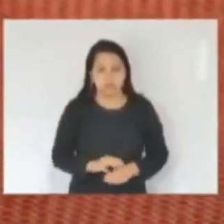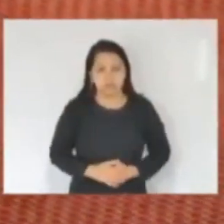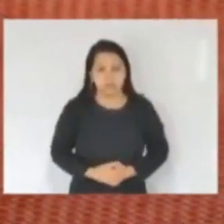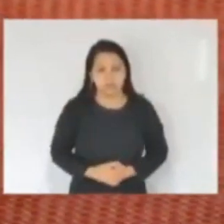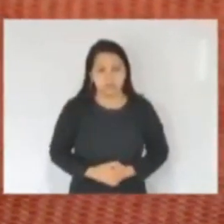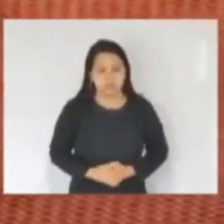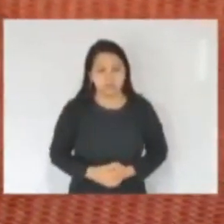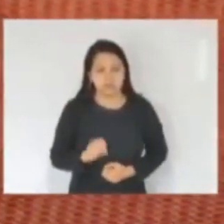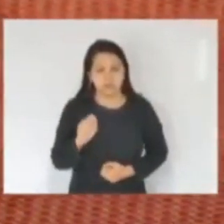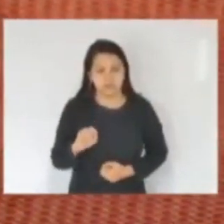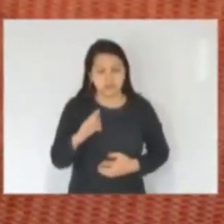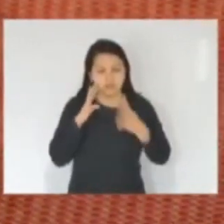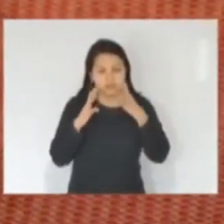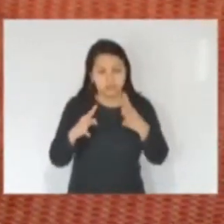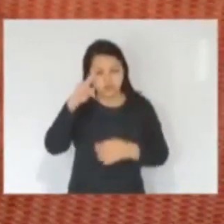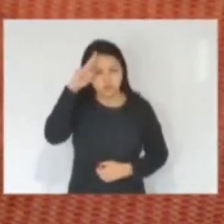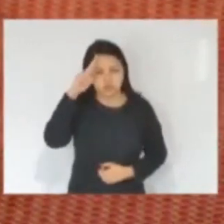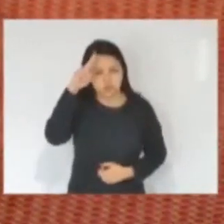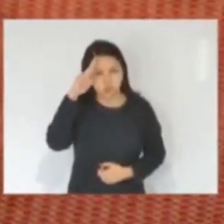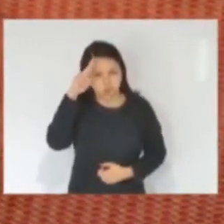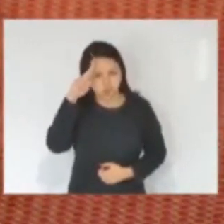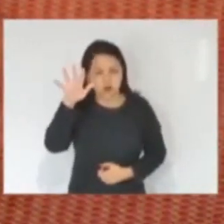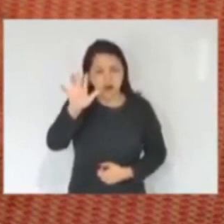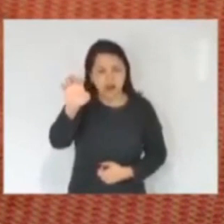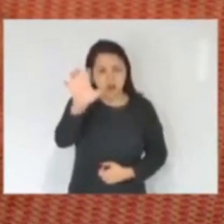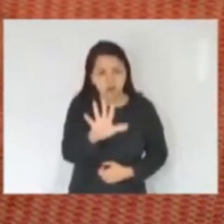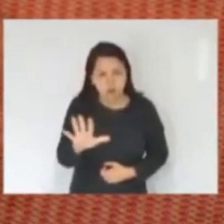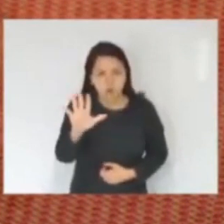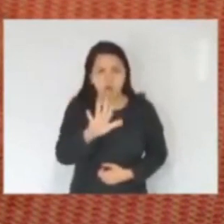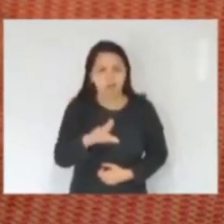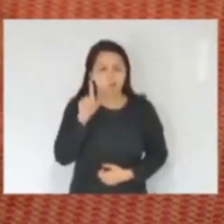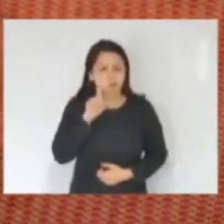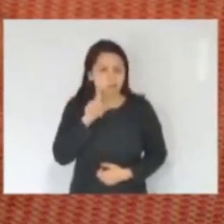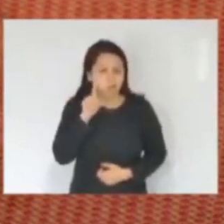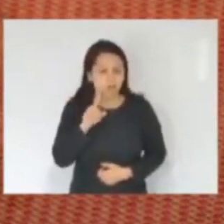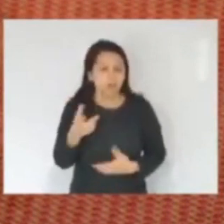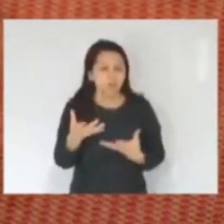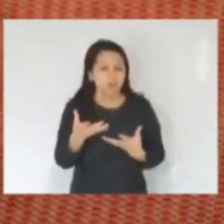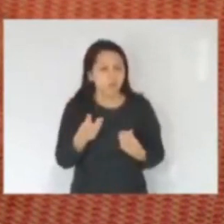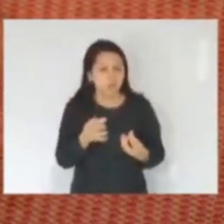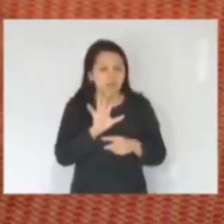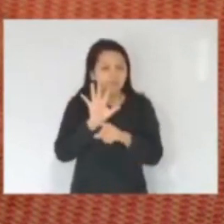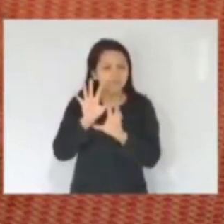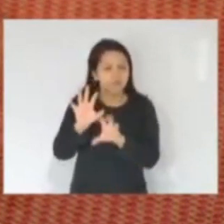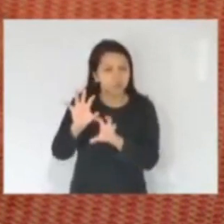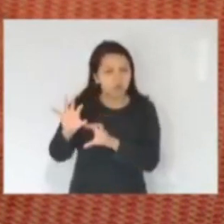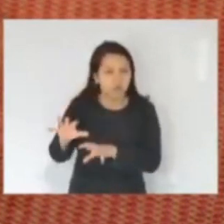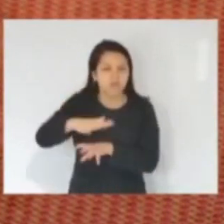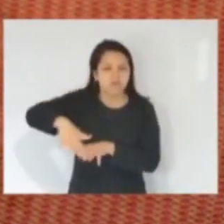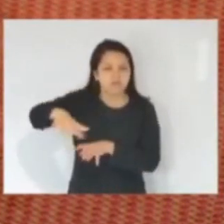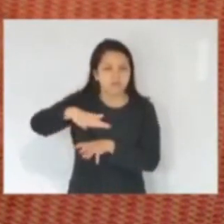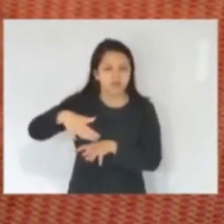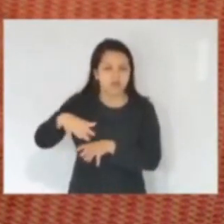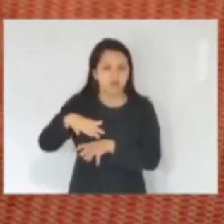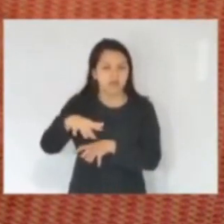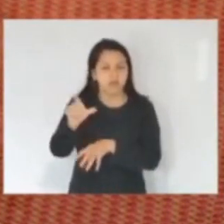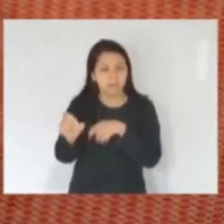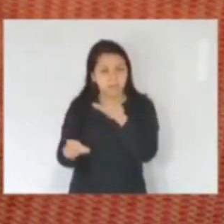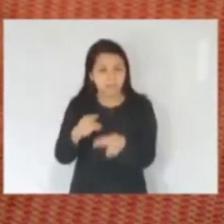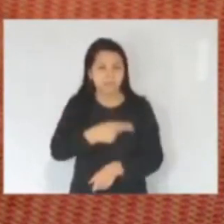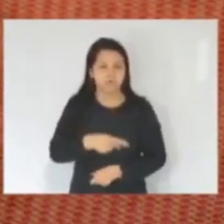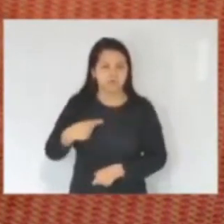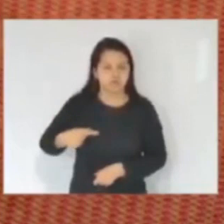a história da Europa, Estados Unidos, você vai ver que houve muita influência de pastores na questão